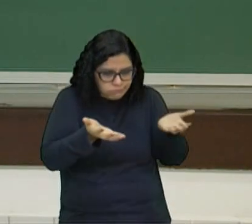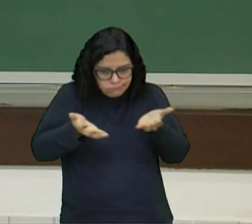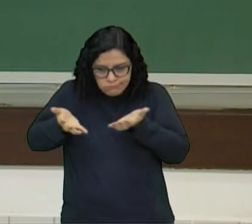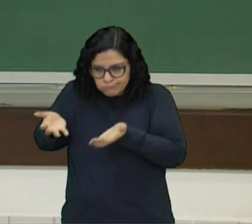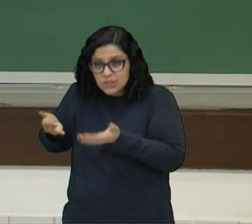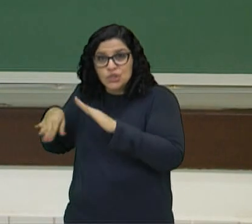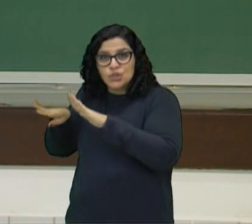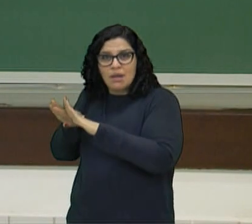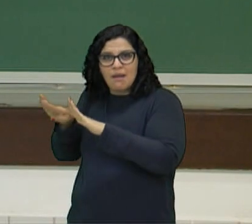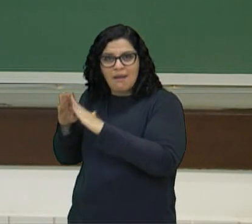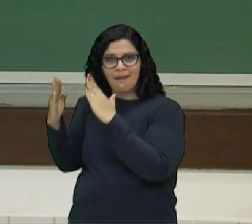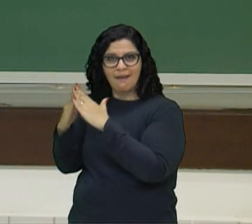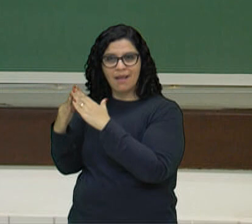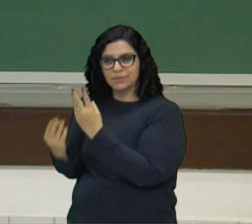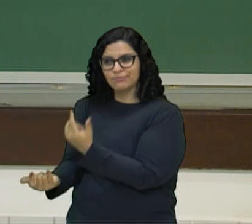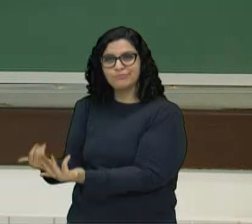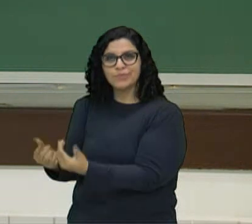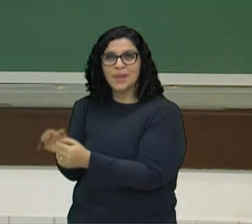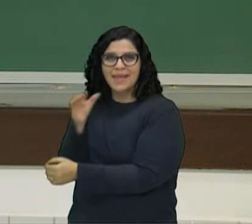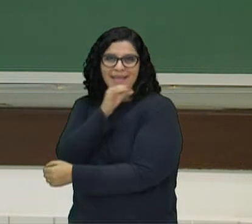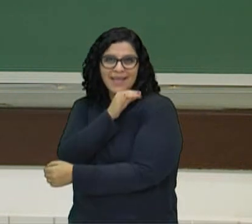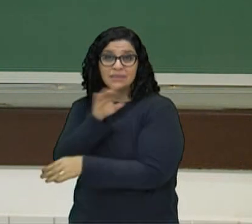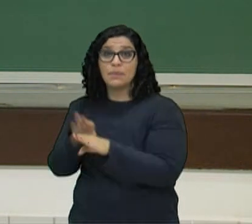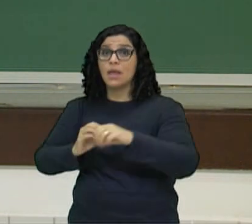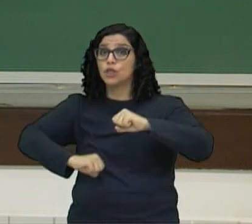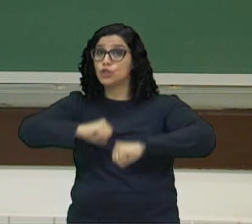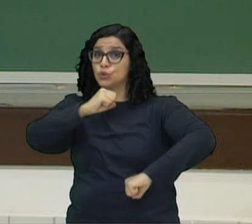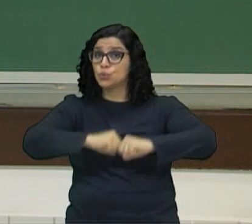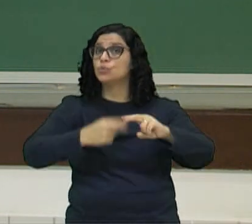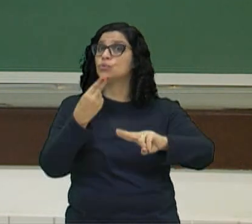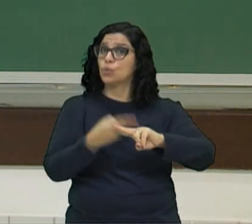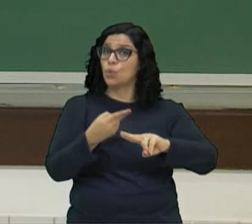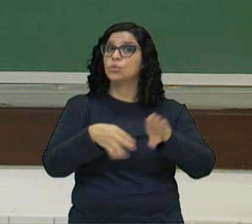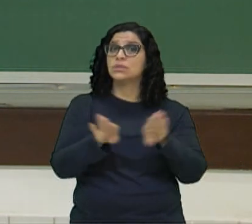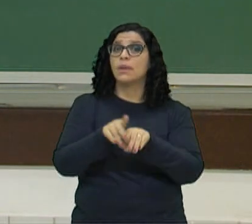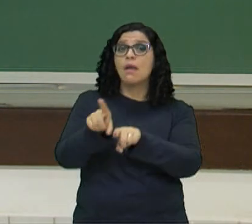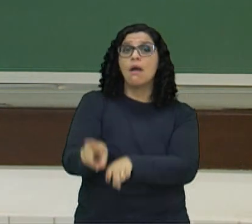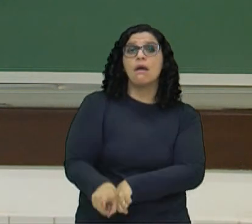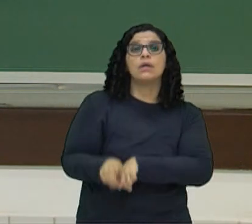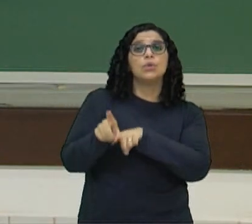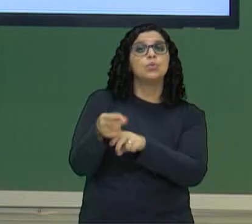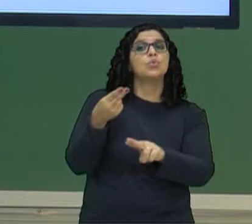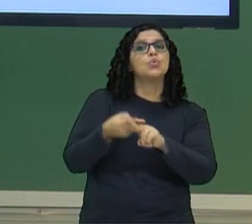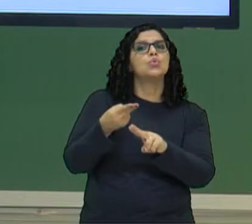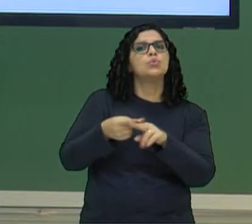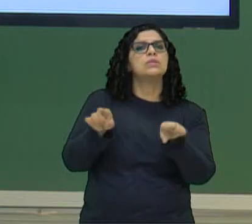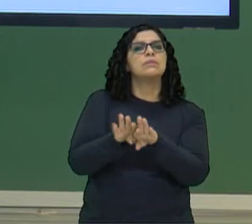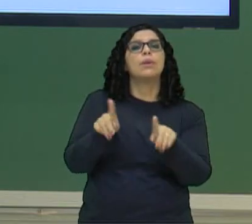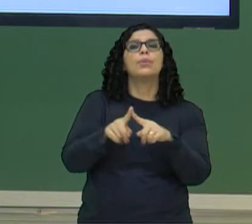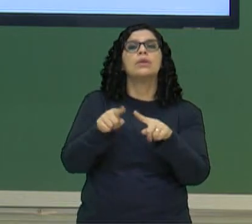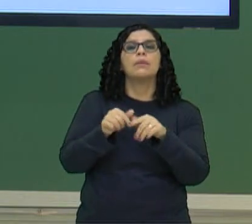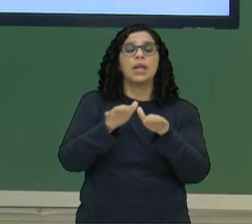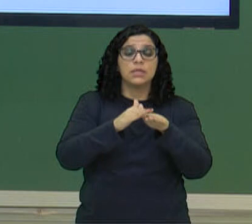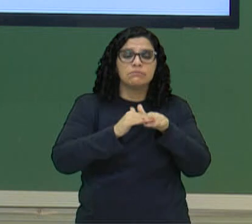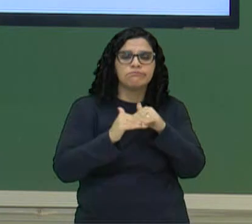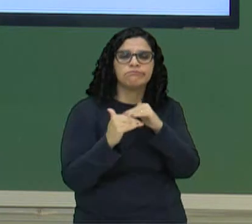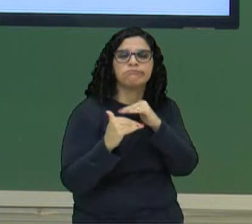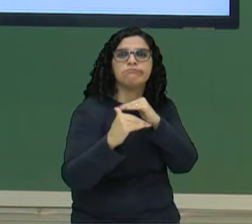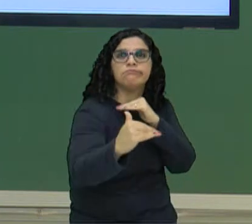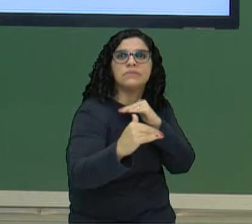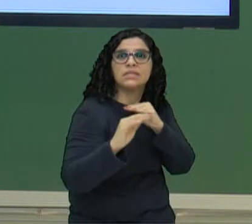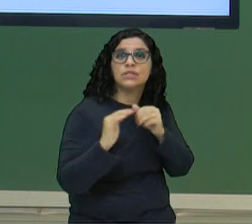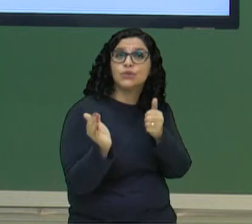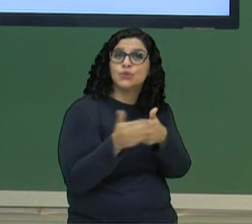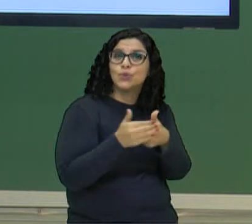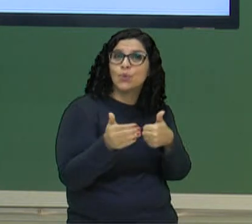para queimar nas suas caldeiras. Porém, ela também é utilizada na agricultura para quê? Para cobrir o solo no inverno.